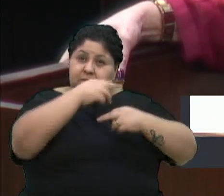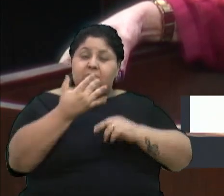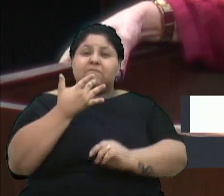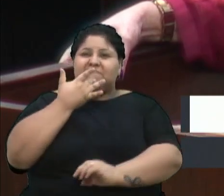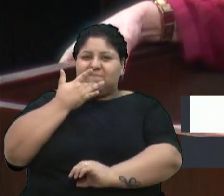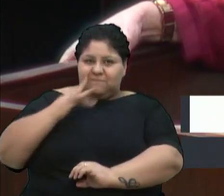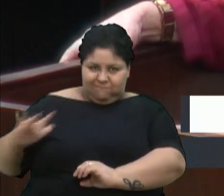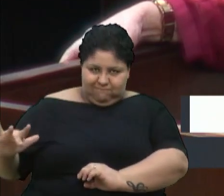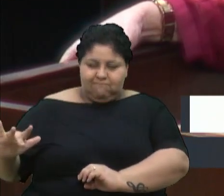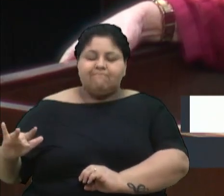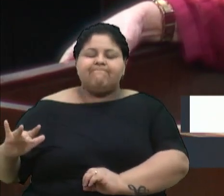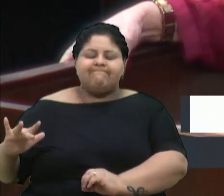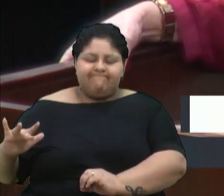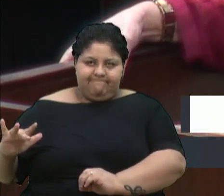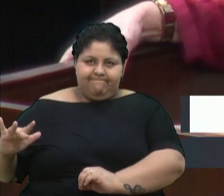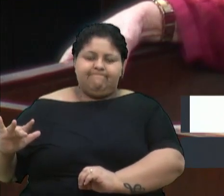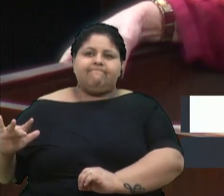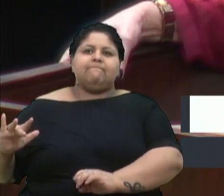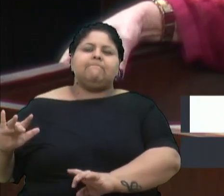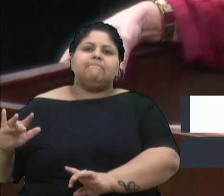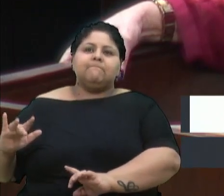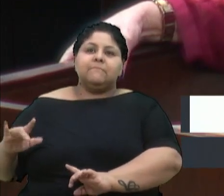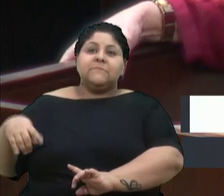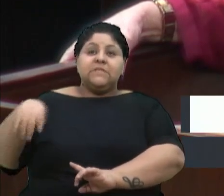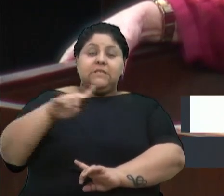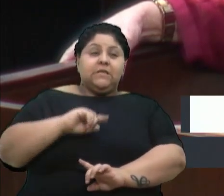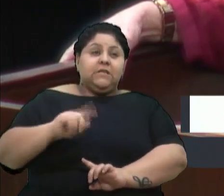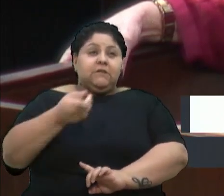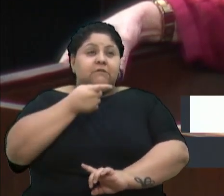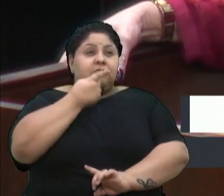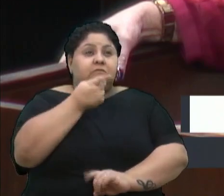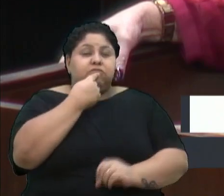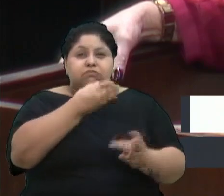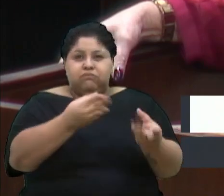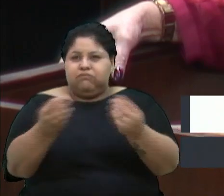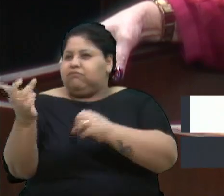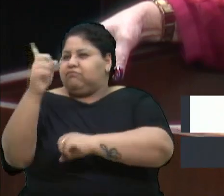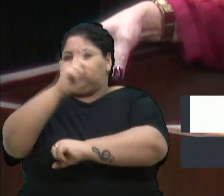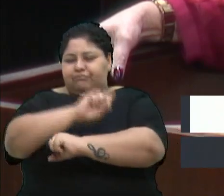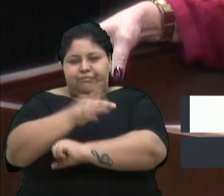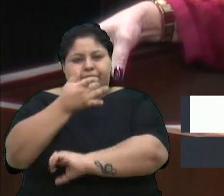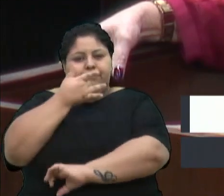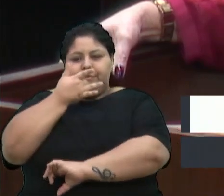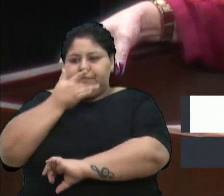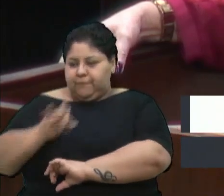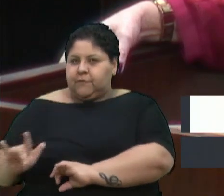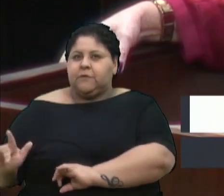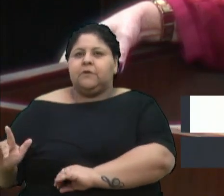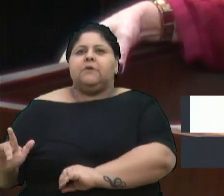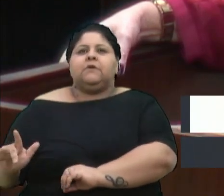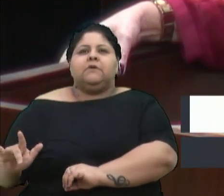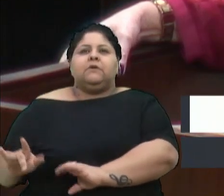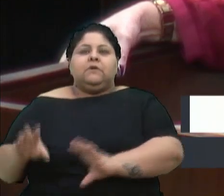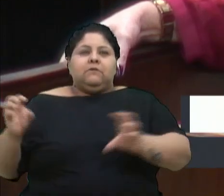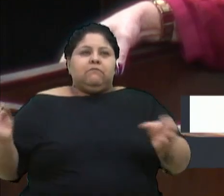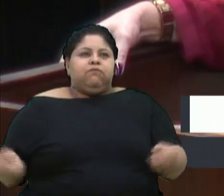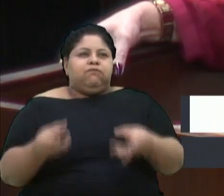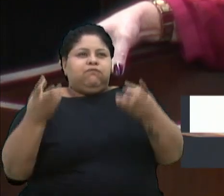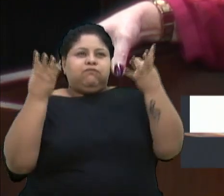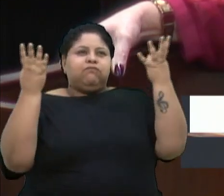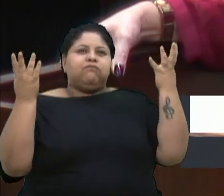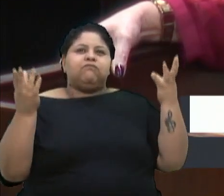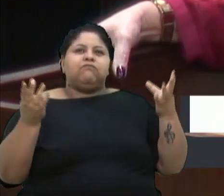crianças, né? E a gente fala muito no Dia da Criança, se comemora, se bota